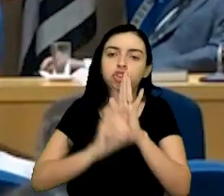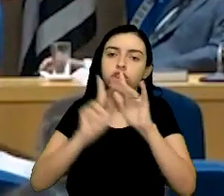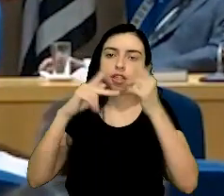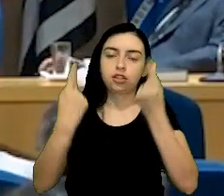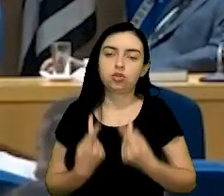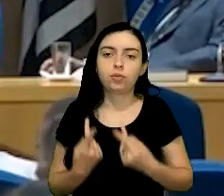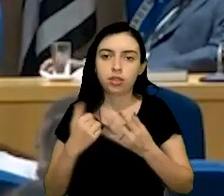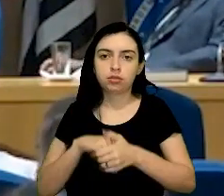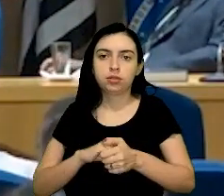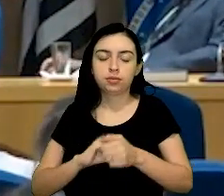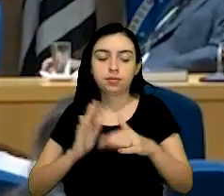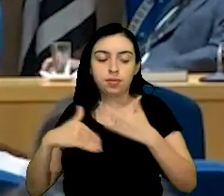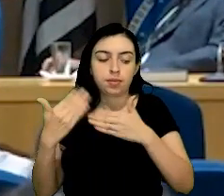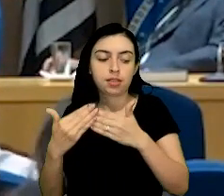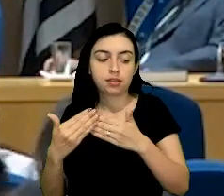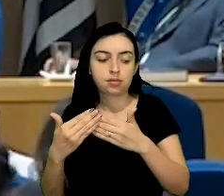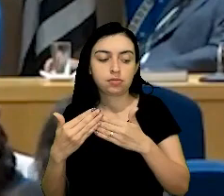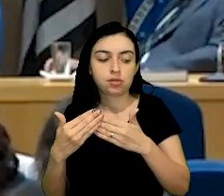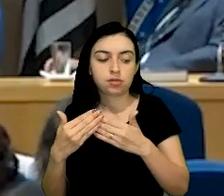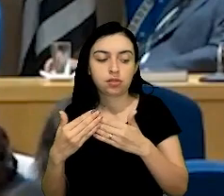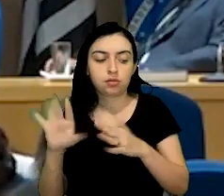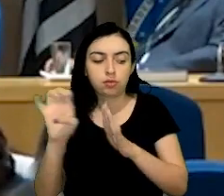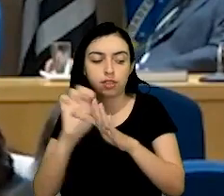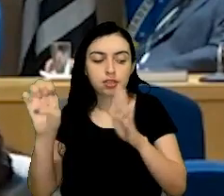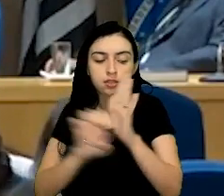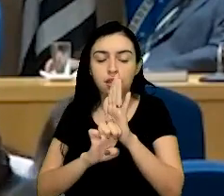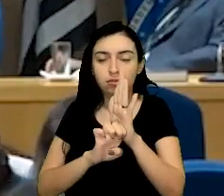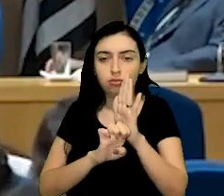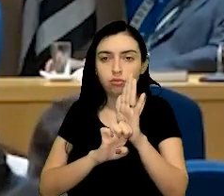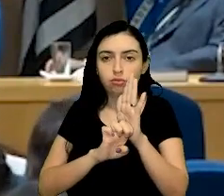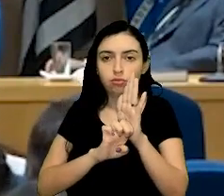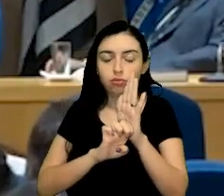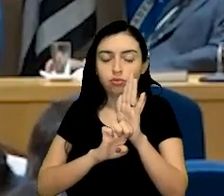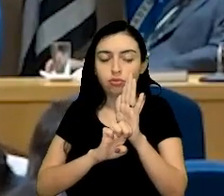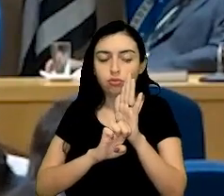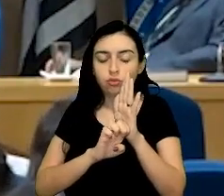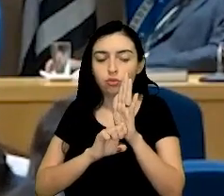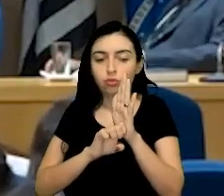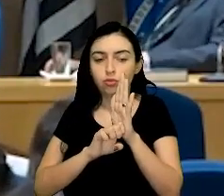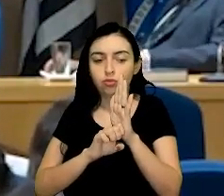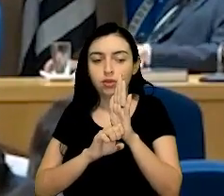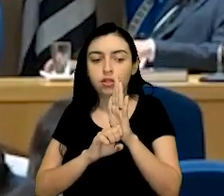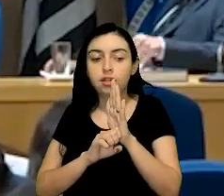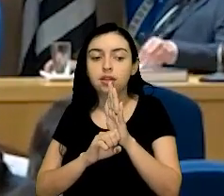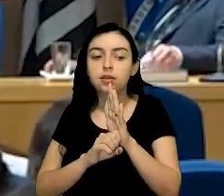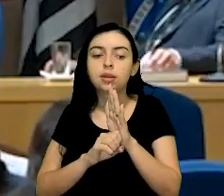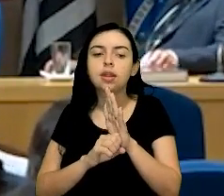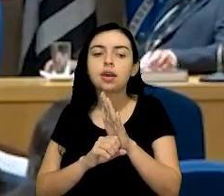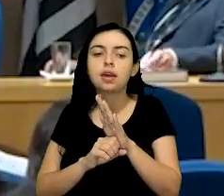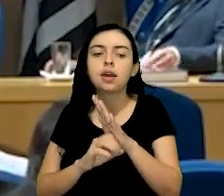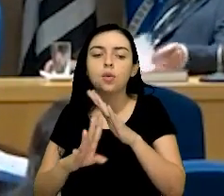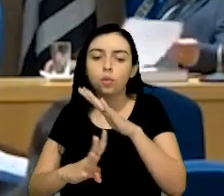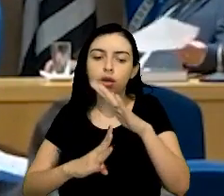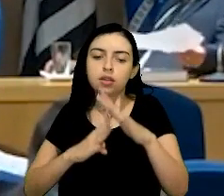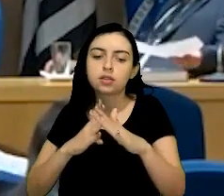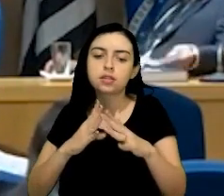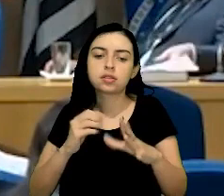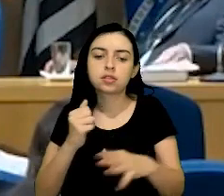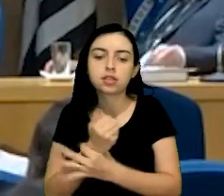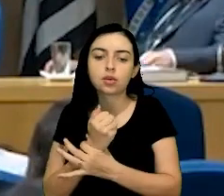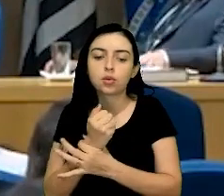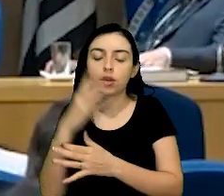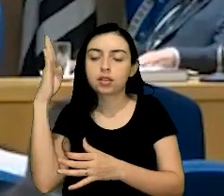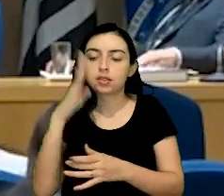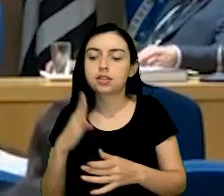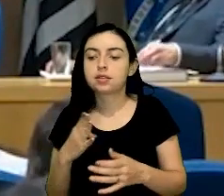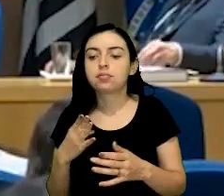de um estatuto que vai do estrangeiro, baseado na segurança nacional, para